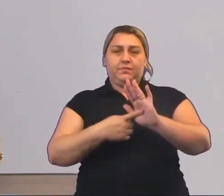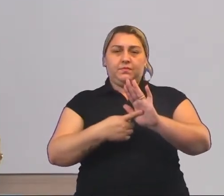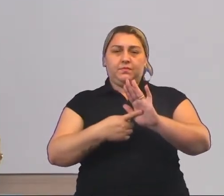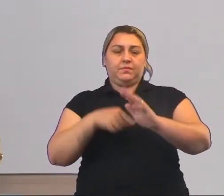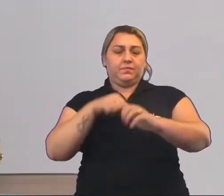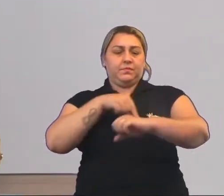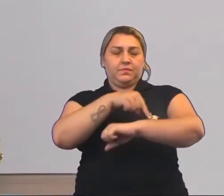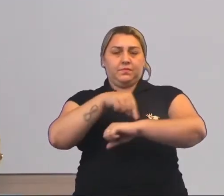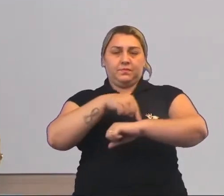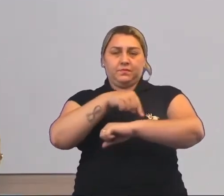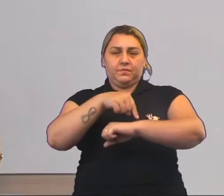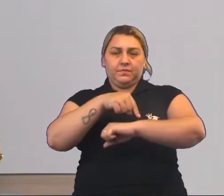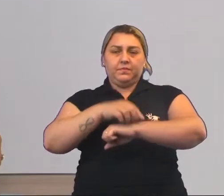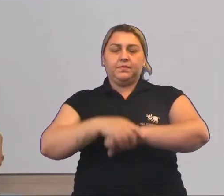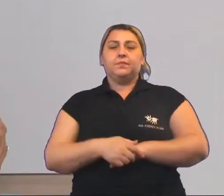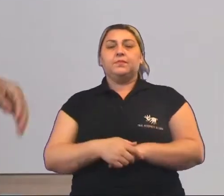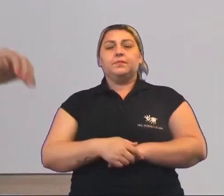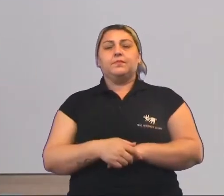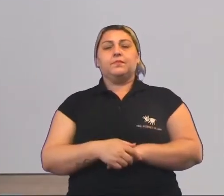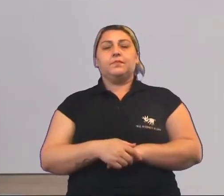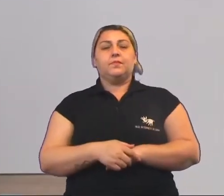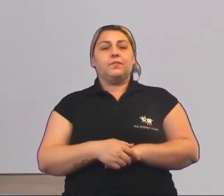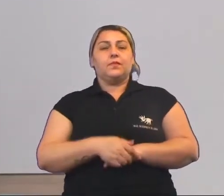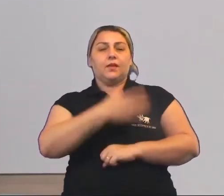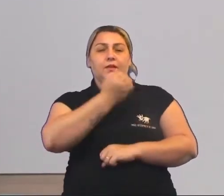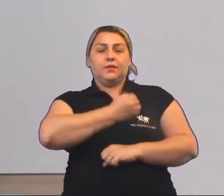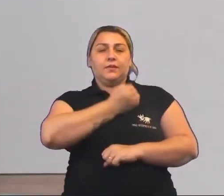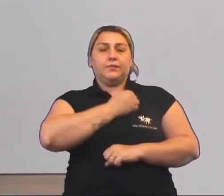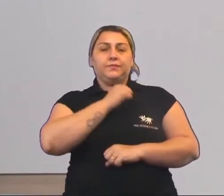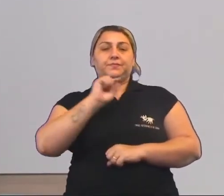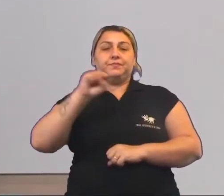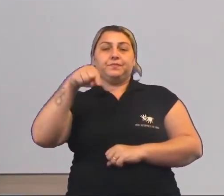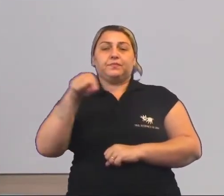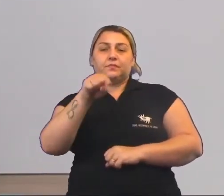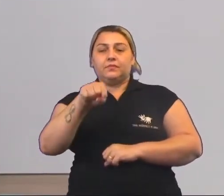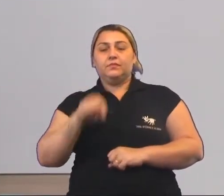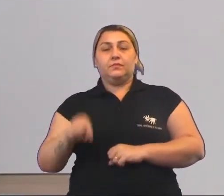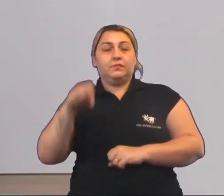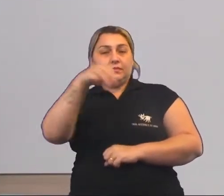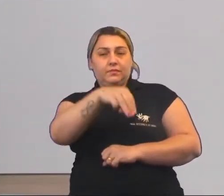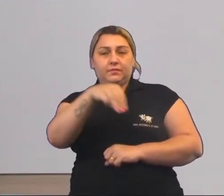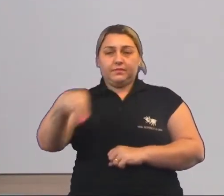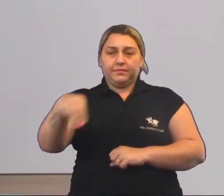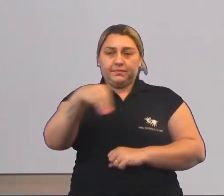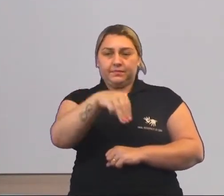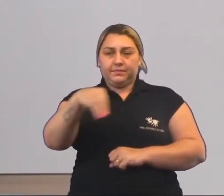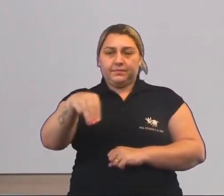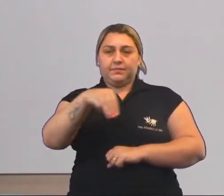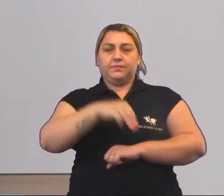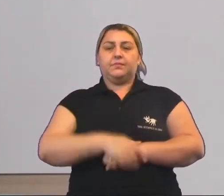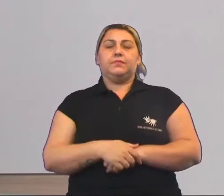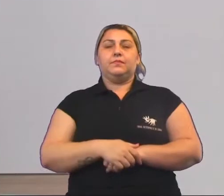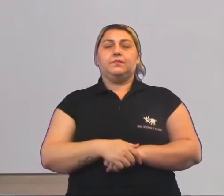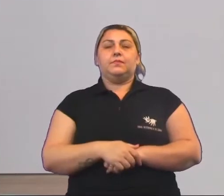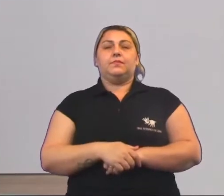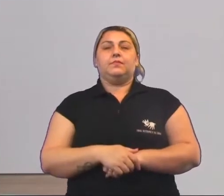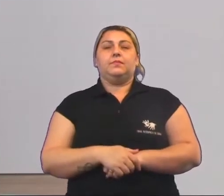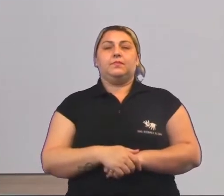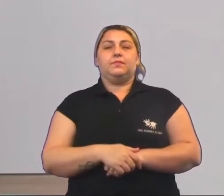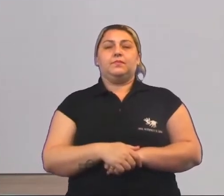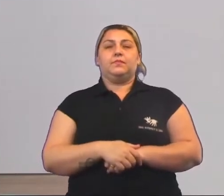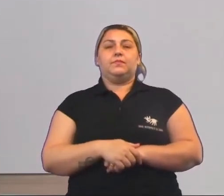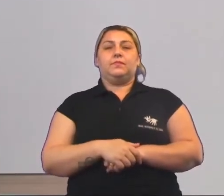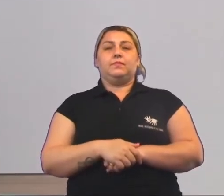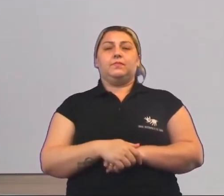quê? Vão marcando as horas. E os números que vão aparecer depois dos dois pontos, eles vão registrar os